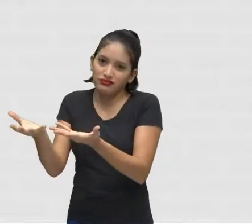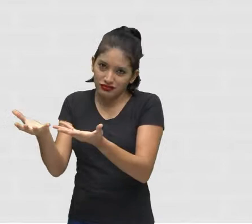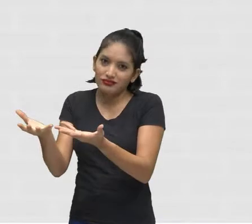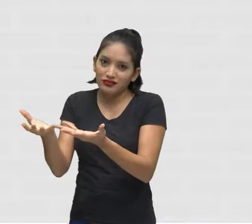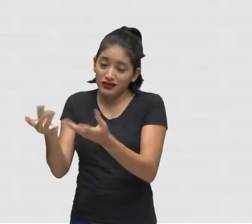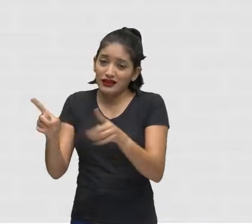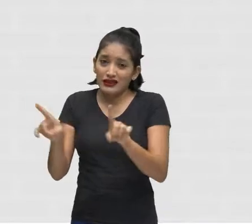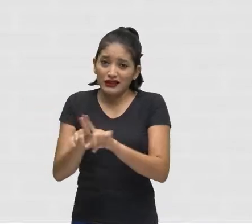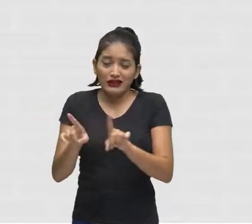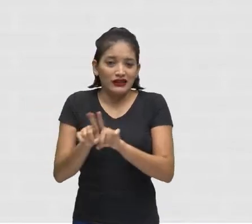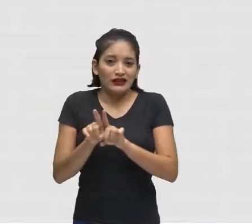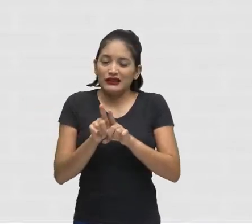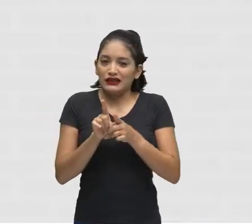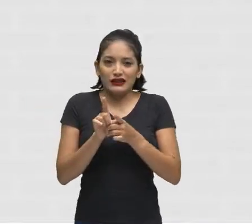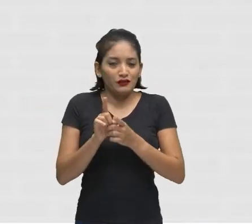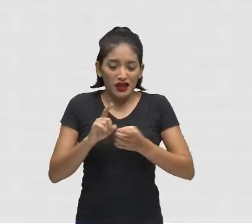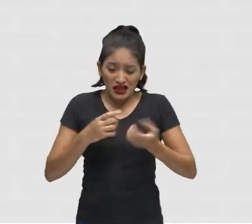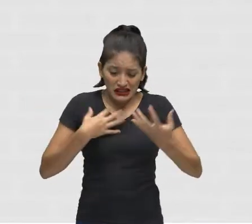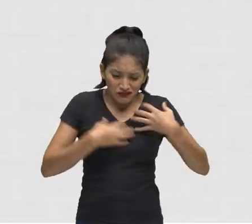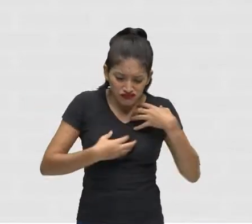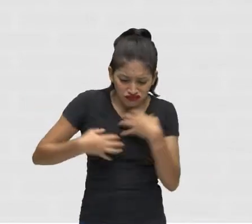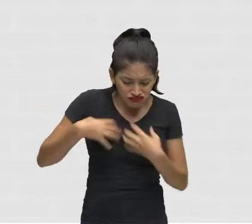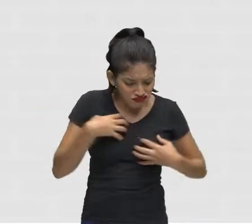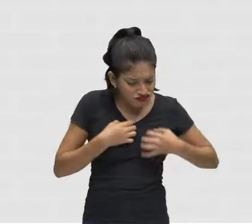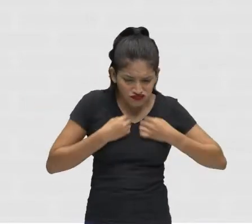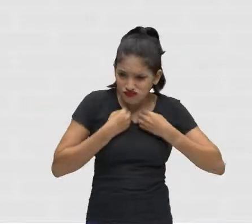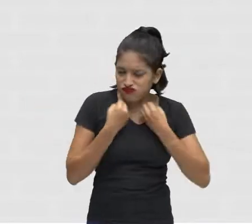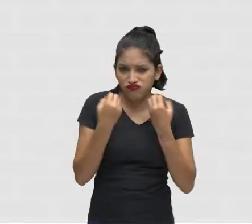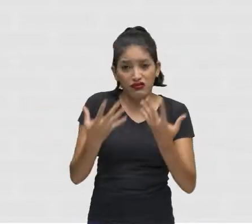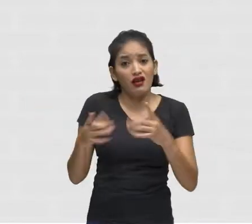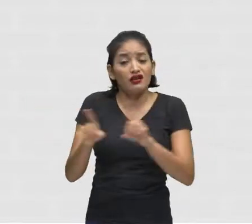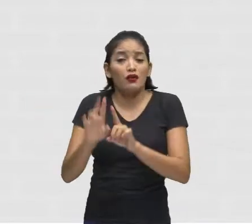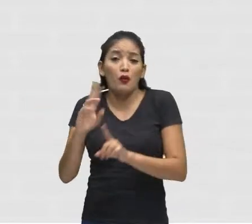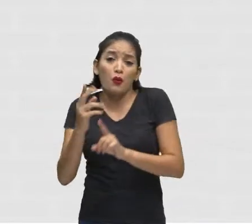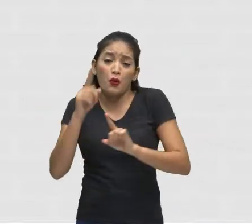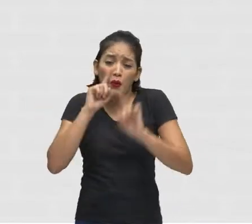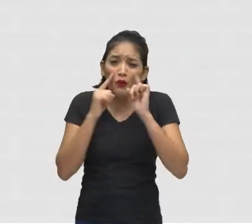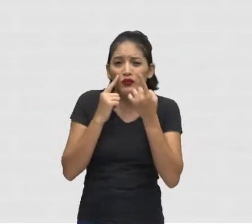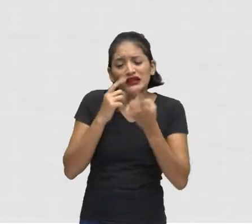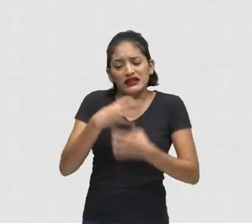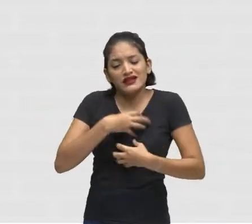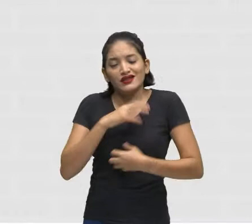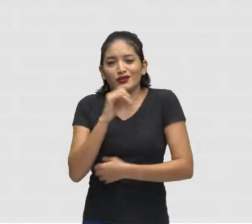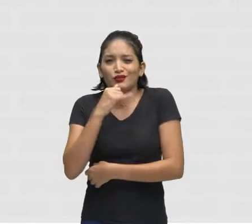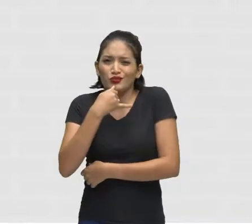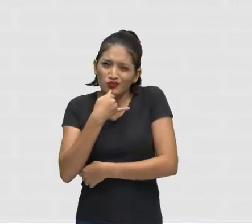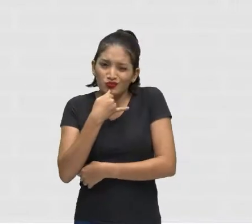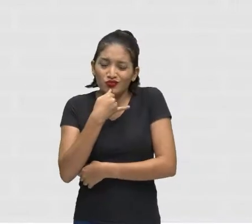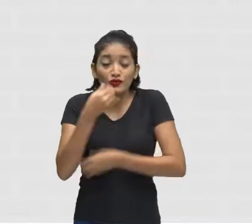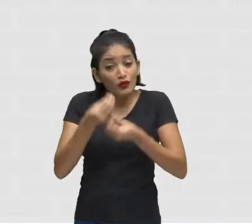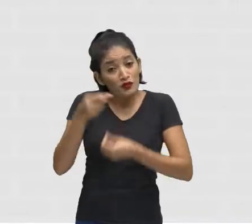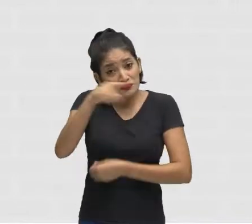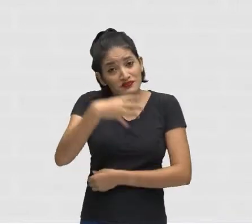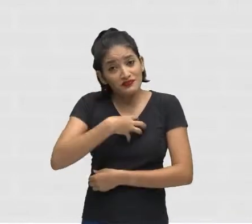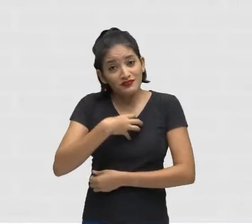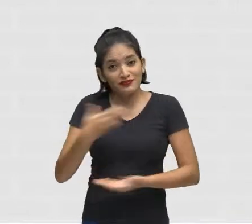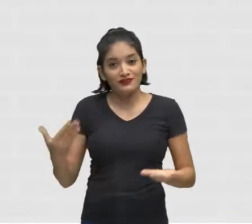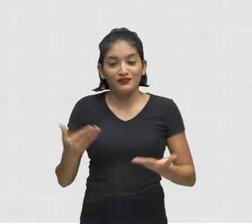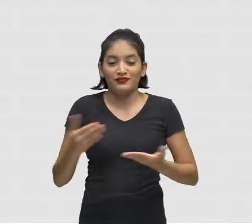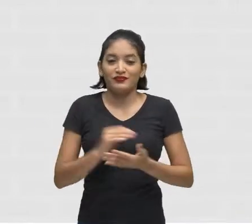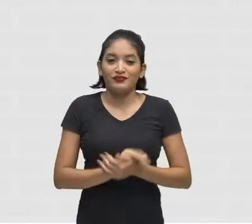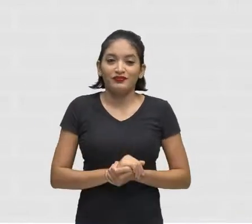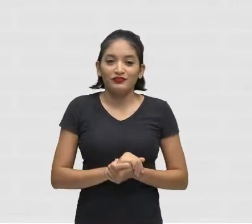forma extravasar, e aí está meio choroso, está meio triste. Como é que você está hoje? Vamos ver aí